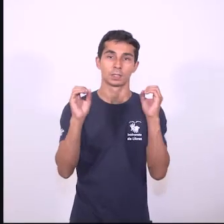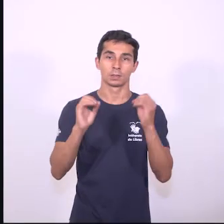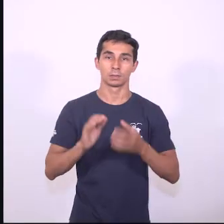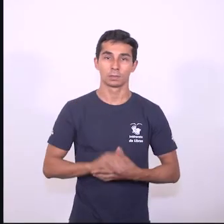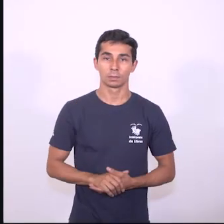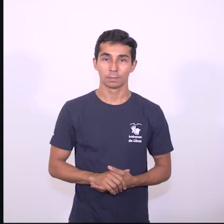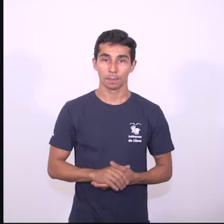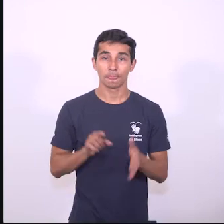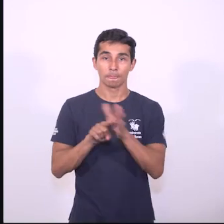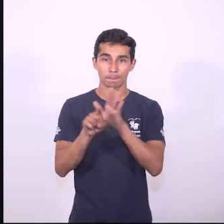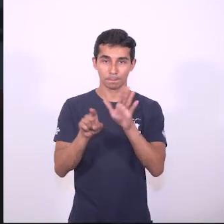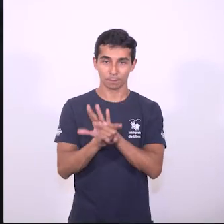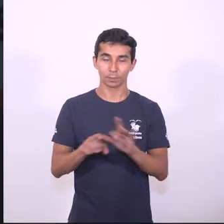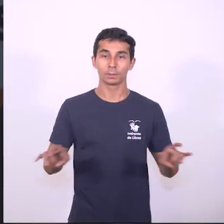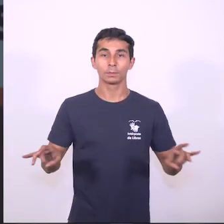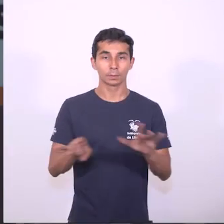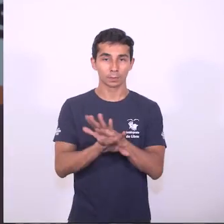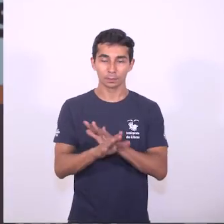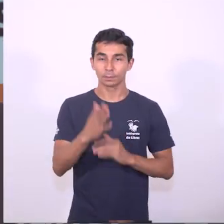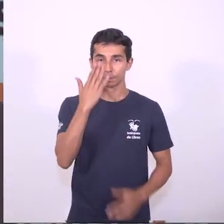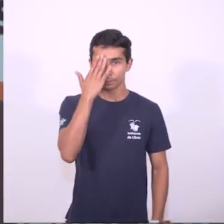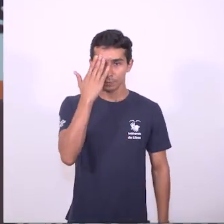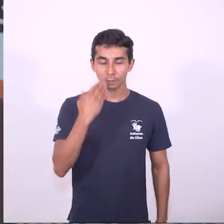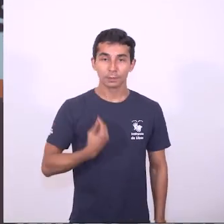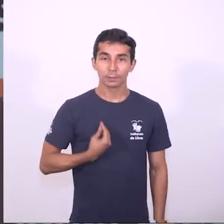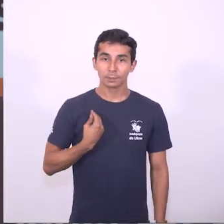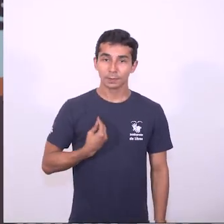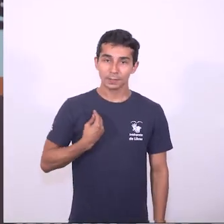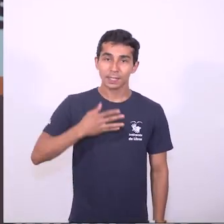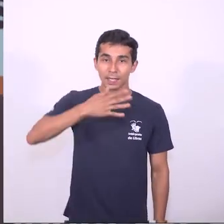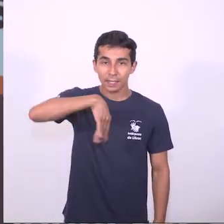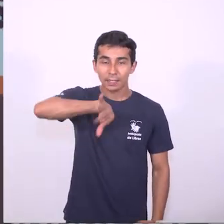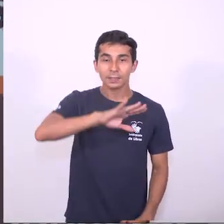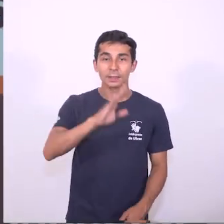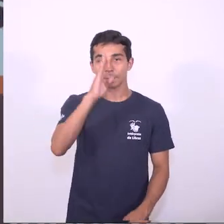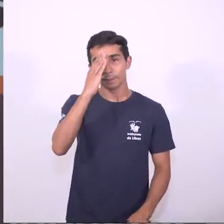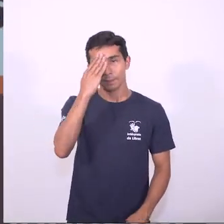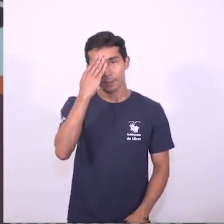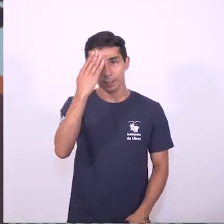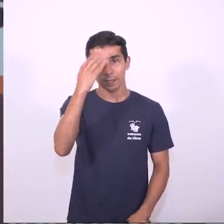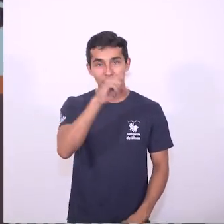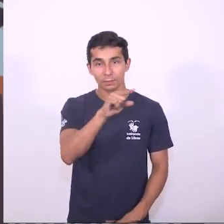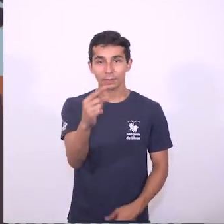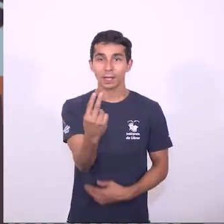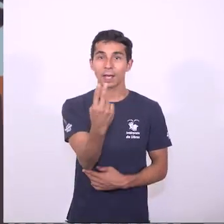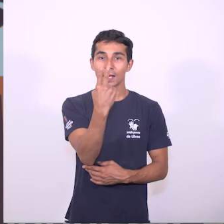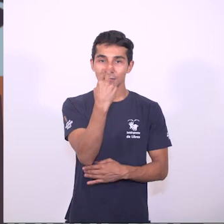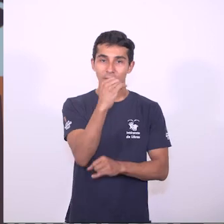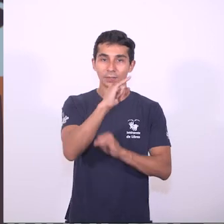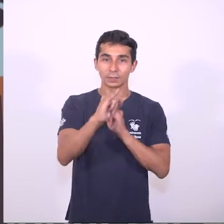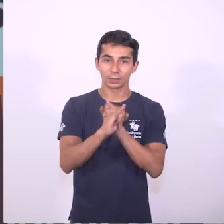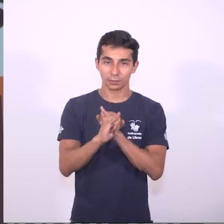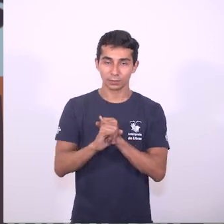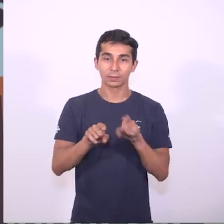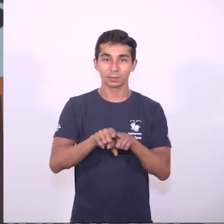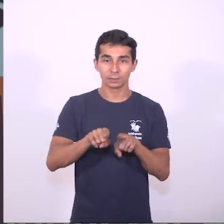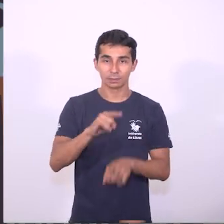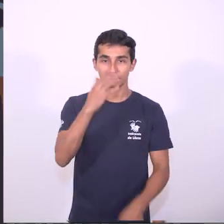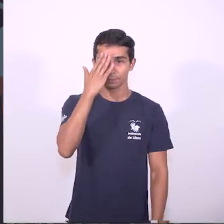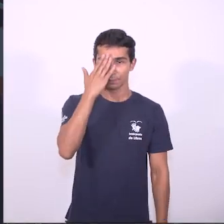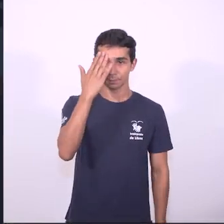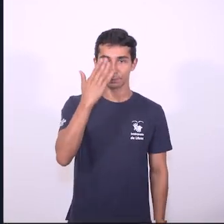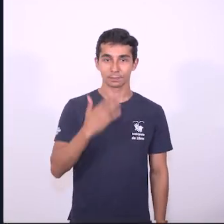perguntas e, com isso, a gente agradece aqui a presença de todos e também de vocês que nos acompanharam de forma online. Obrigada.